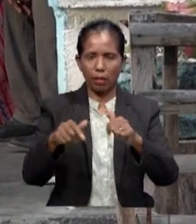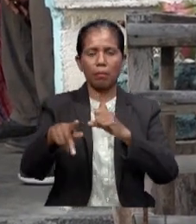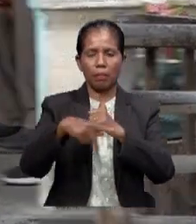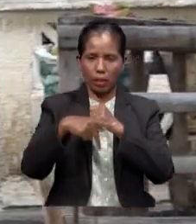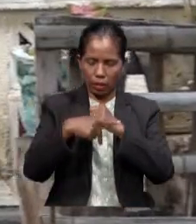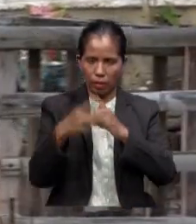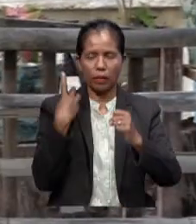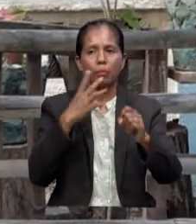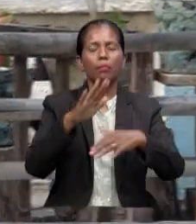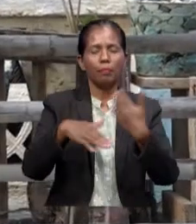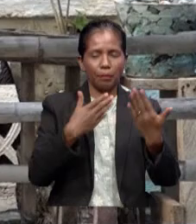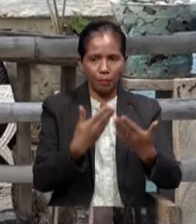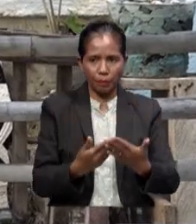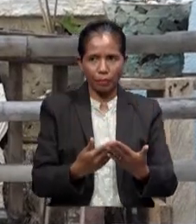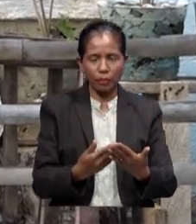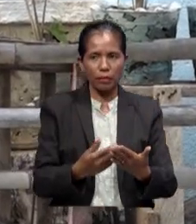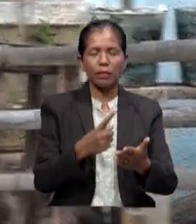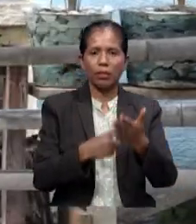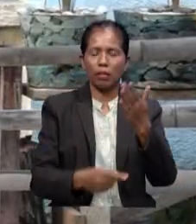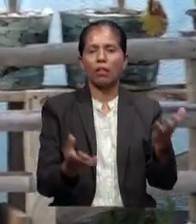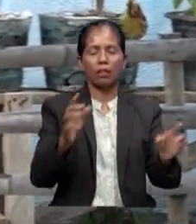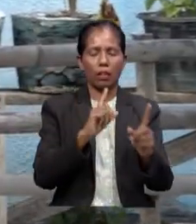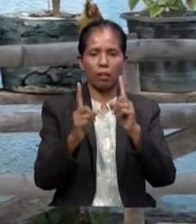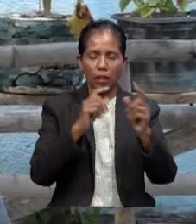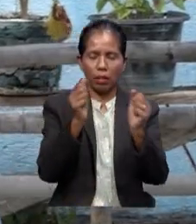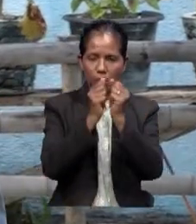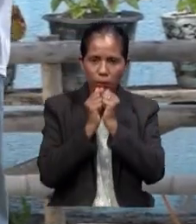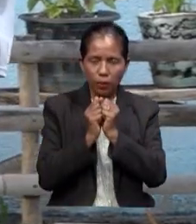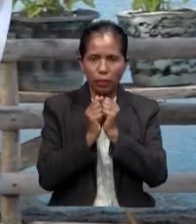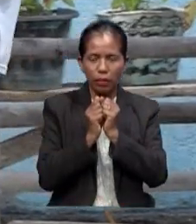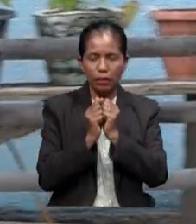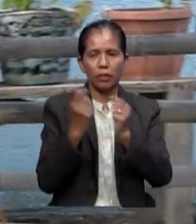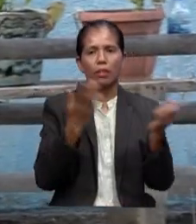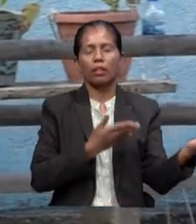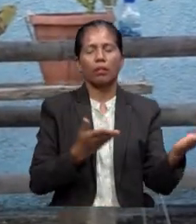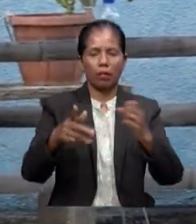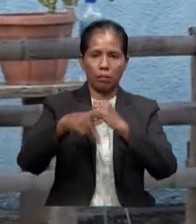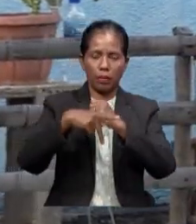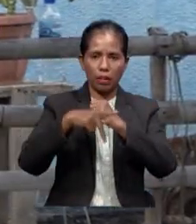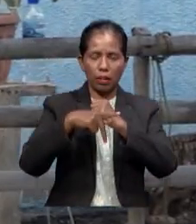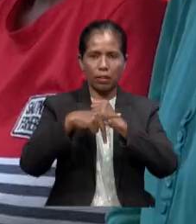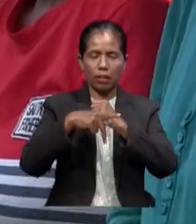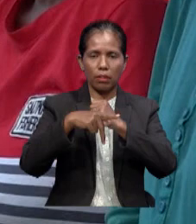magnehuto, sei que se colher muito novado, a tu bem enorme perdido, né?